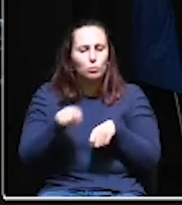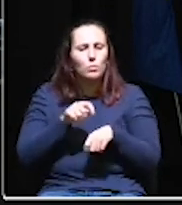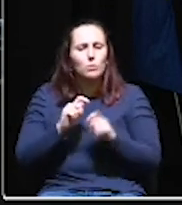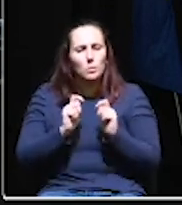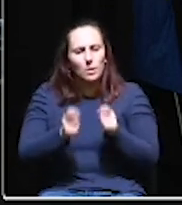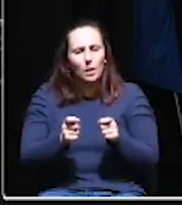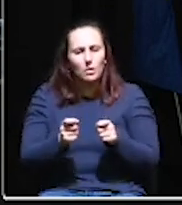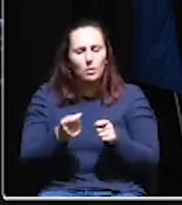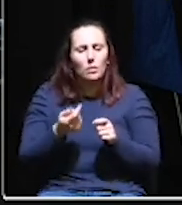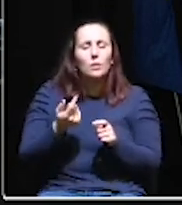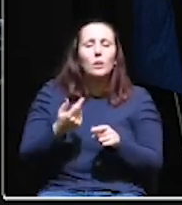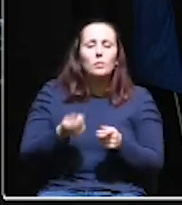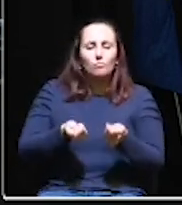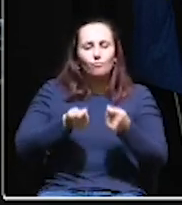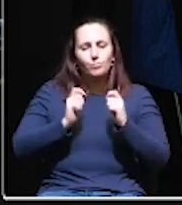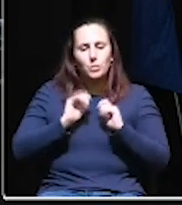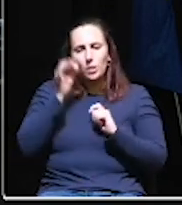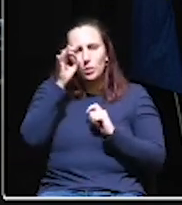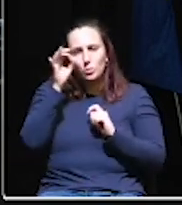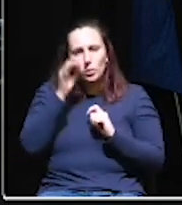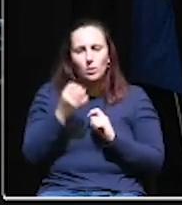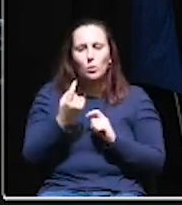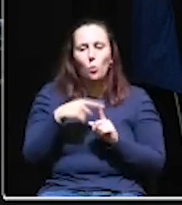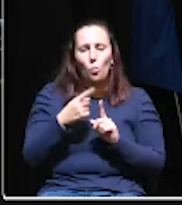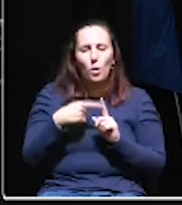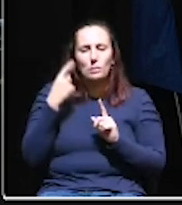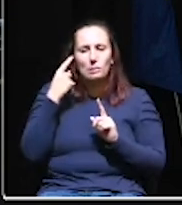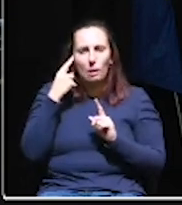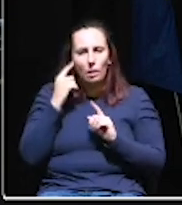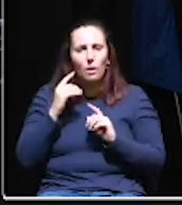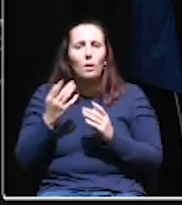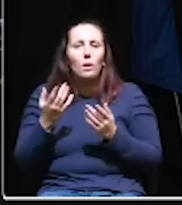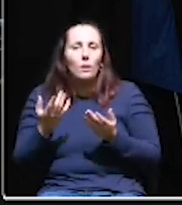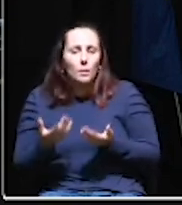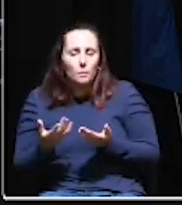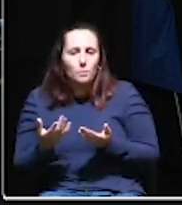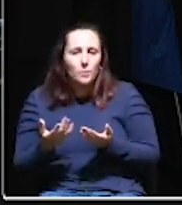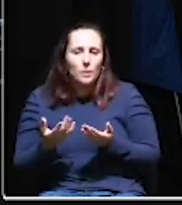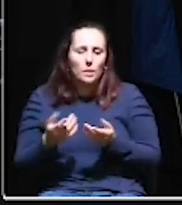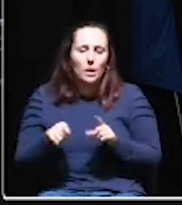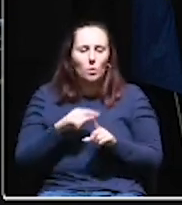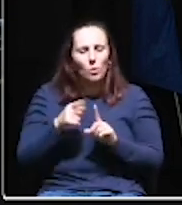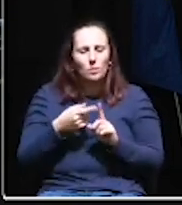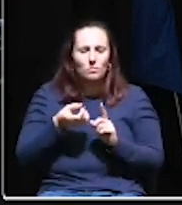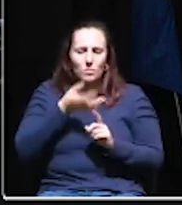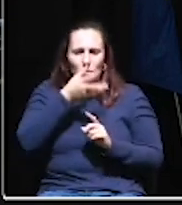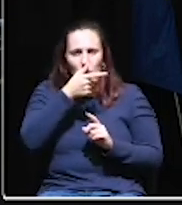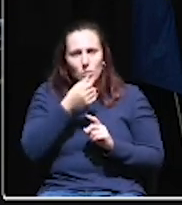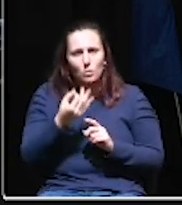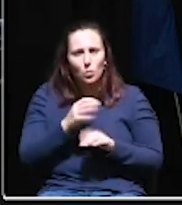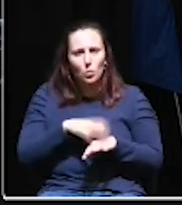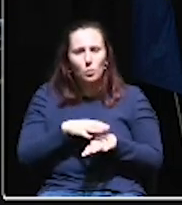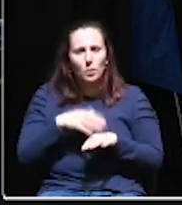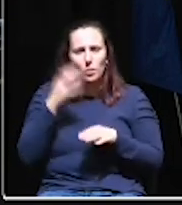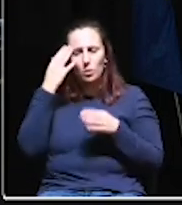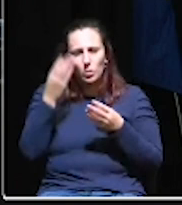Passou mais de um ano desde a tomada de posse de Carlos Moedas e do seu executivo PSD-CDS. E tem sido um ano decepcionante. Este orçamento